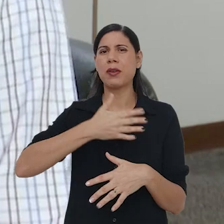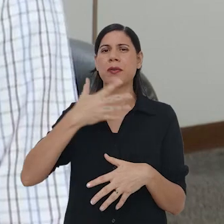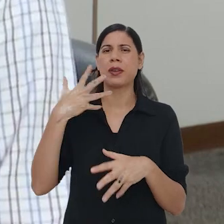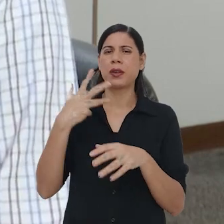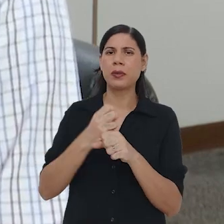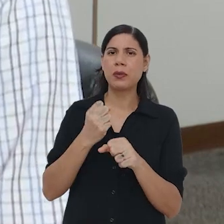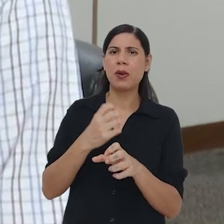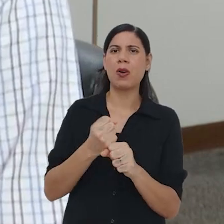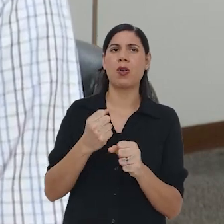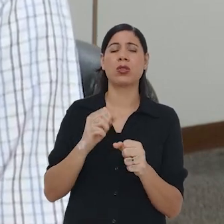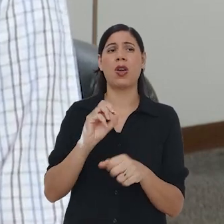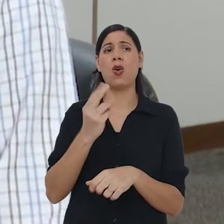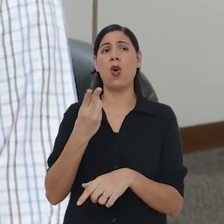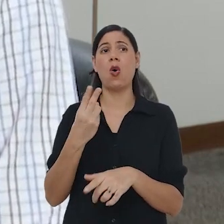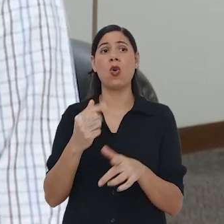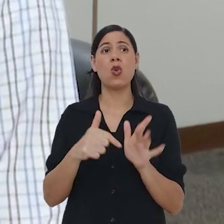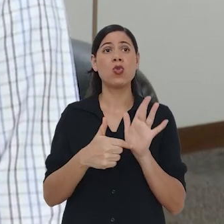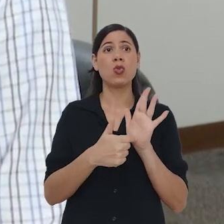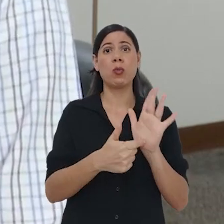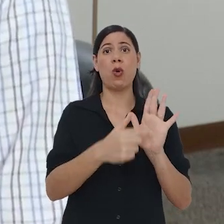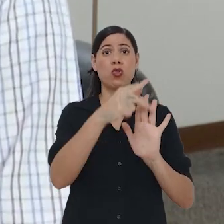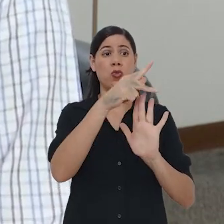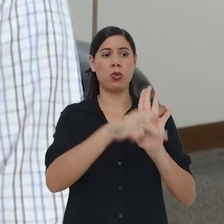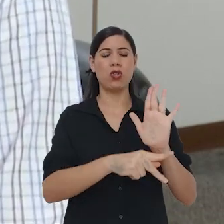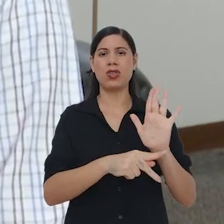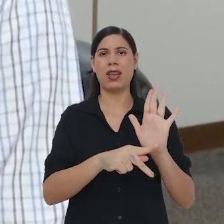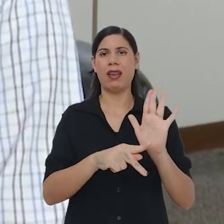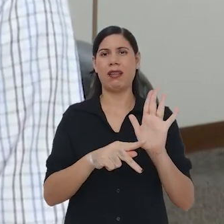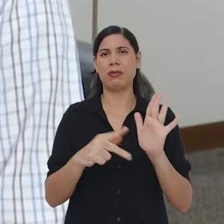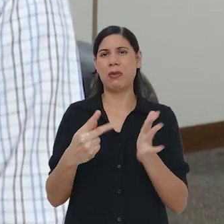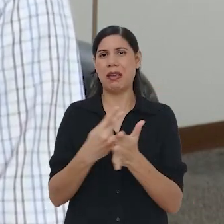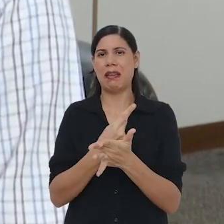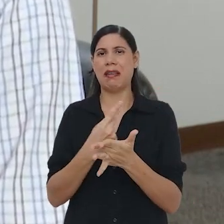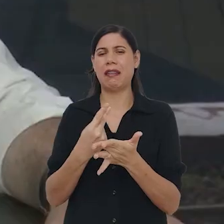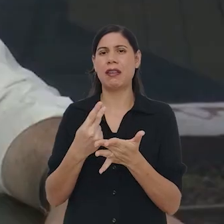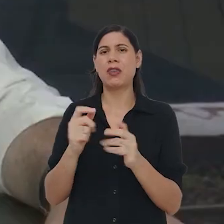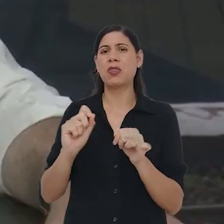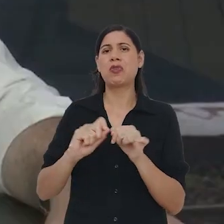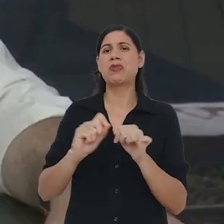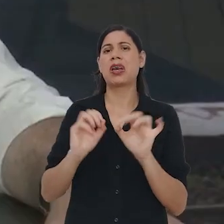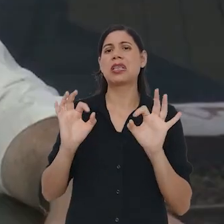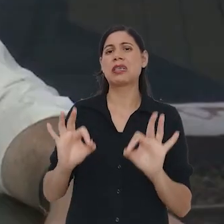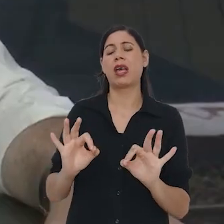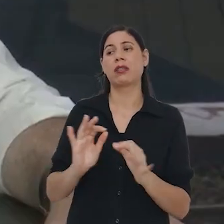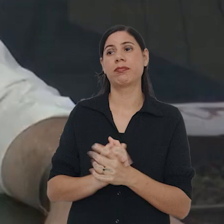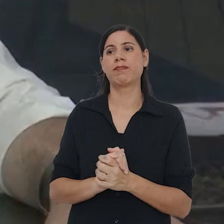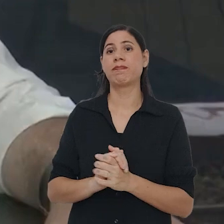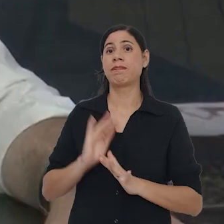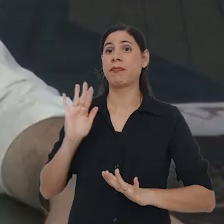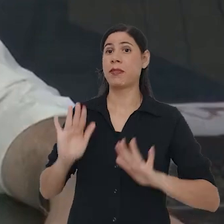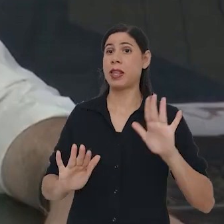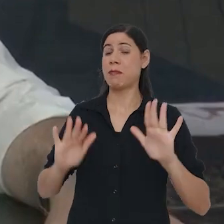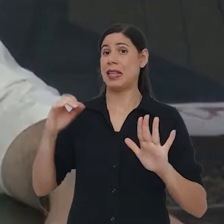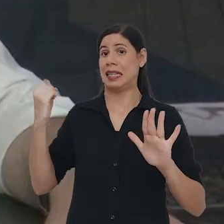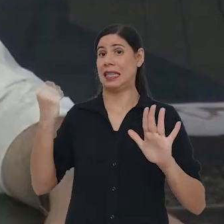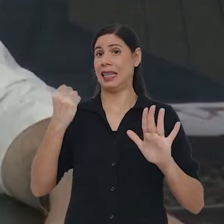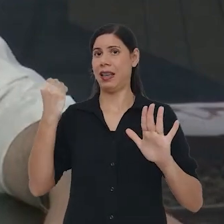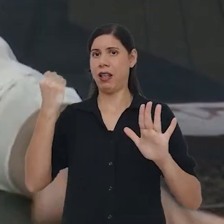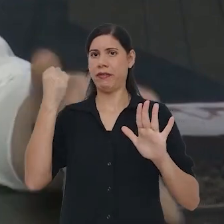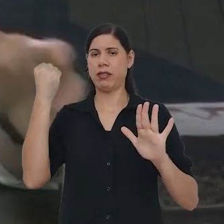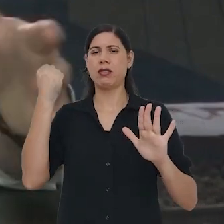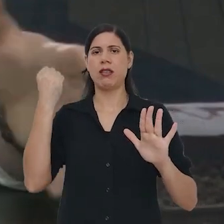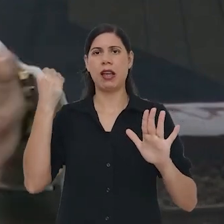serviço prometido, ou não cumprem com a prestação de contas esperada? A depender da gravidade